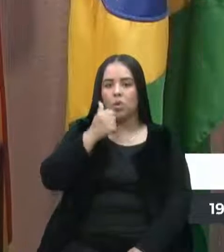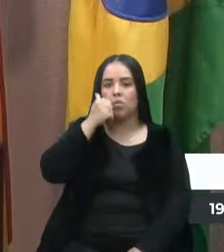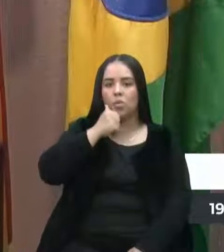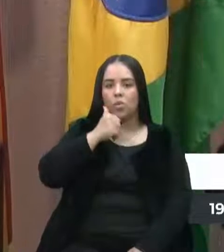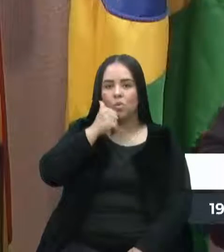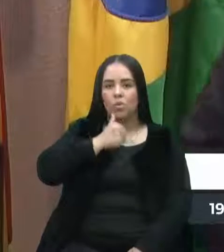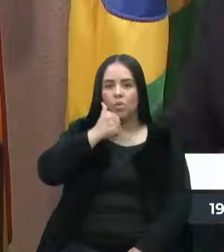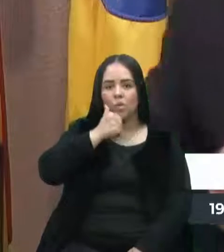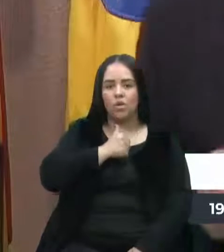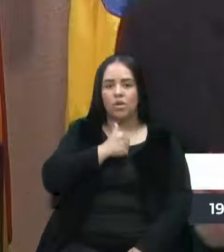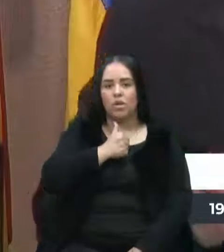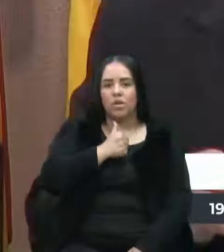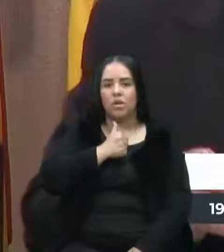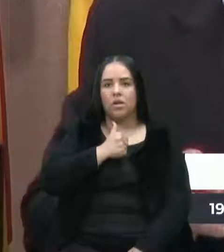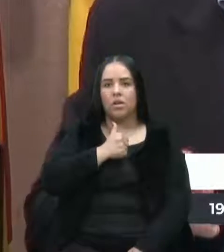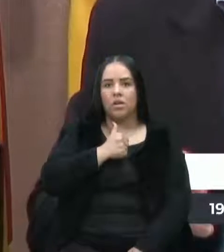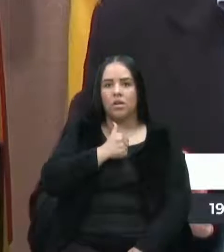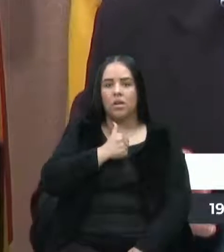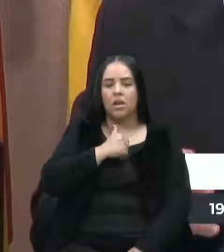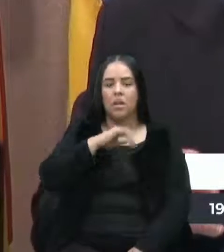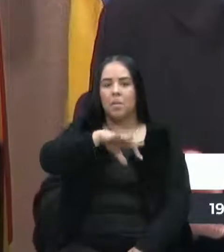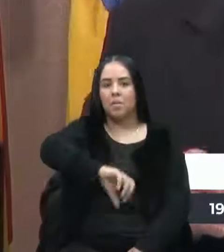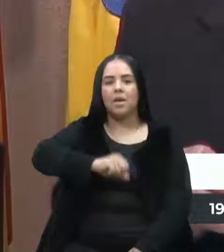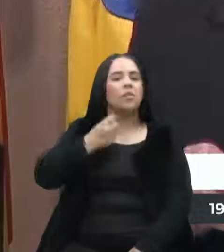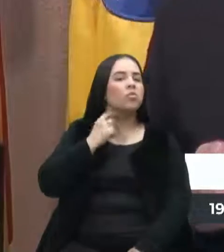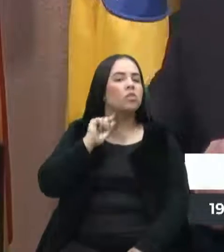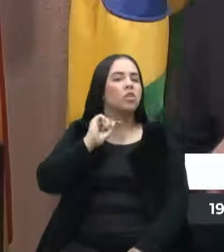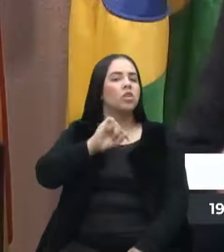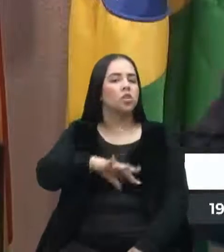tô mexendo no container Amarelo